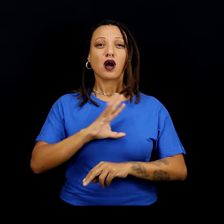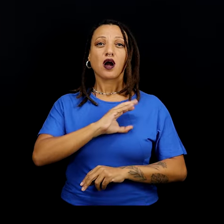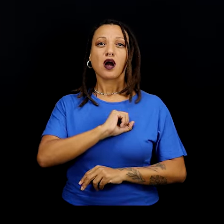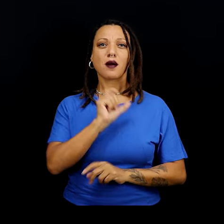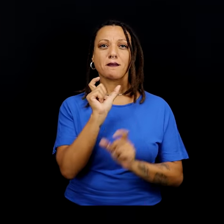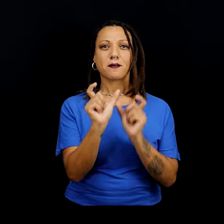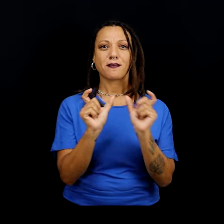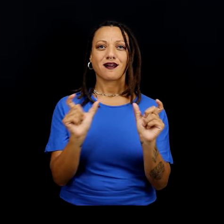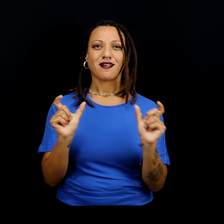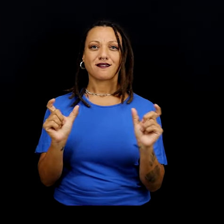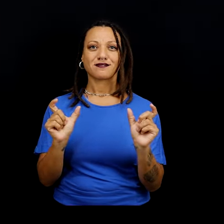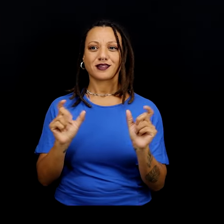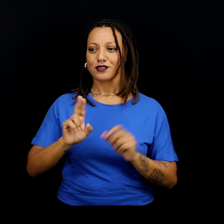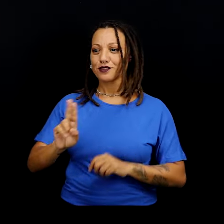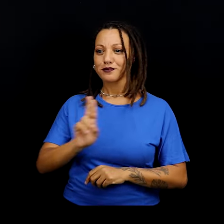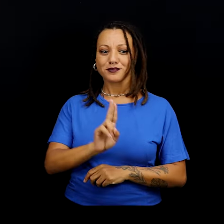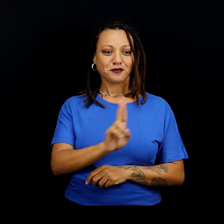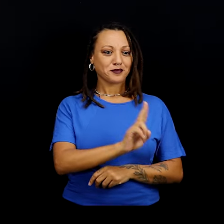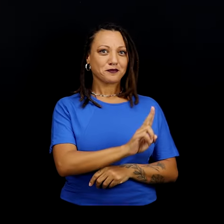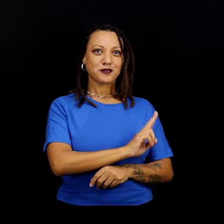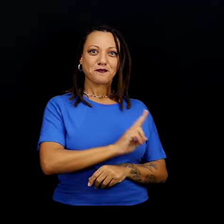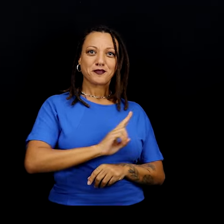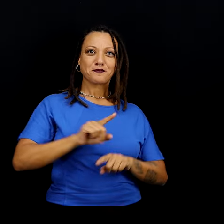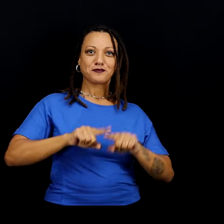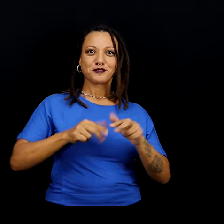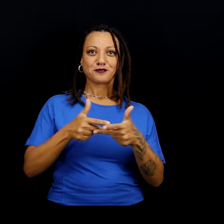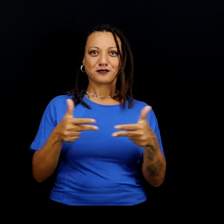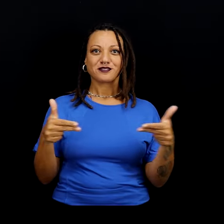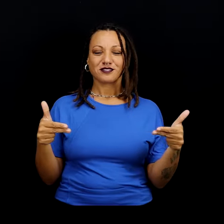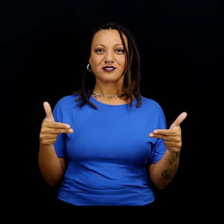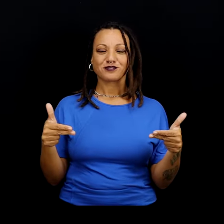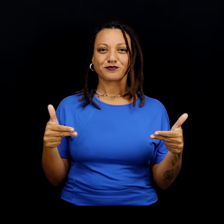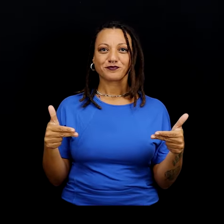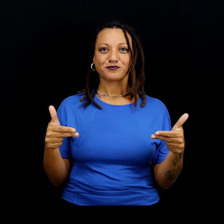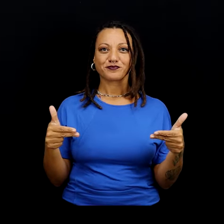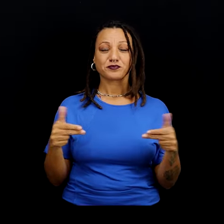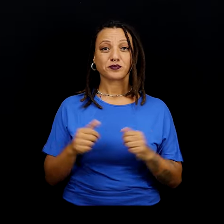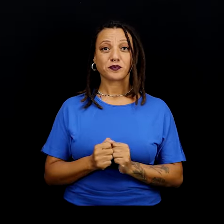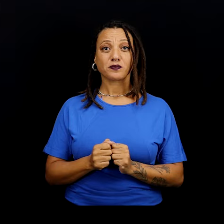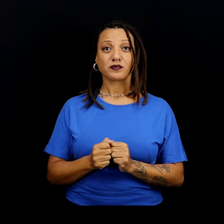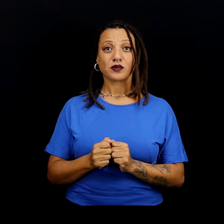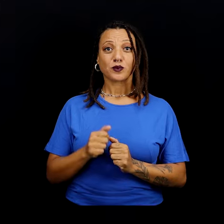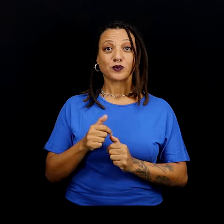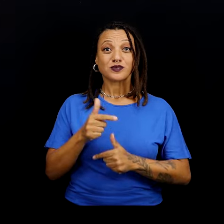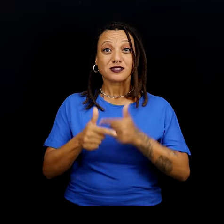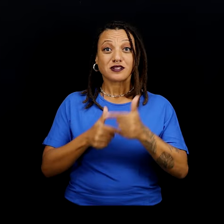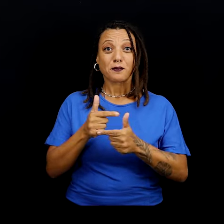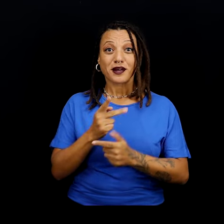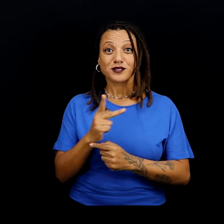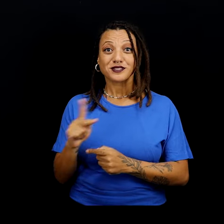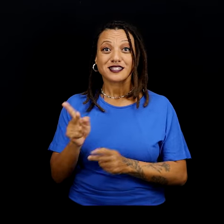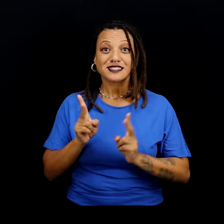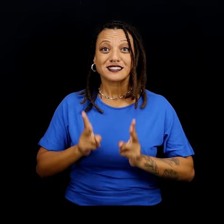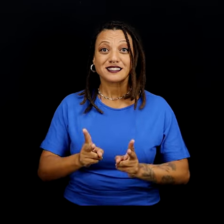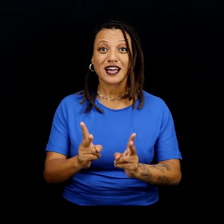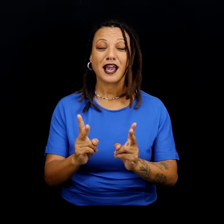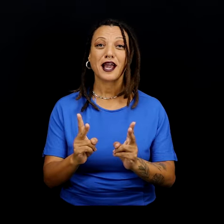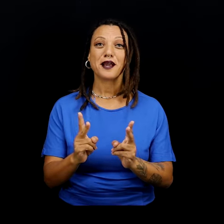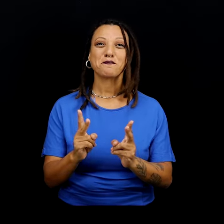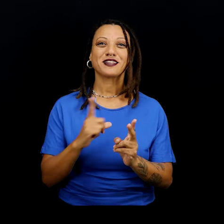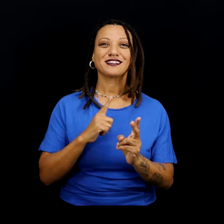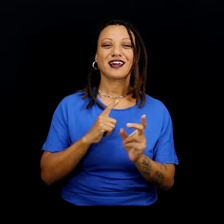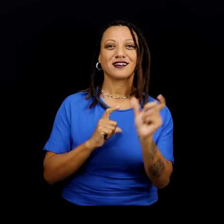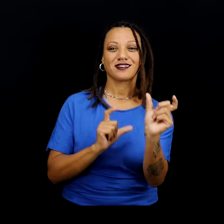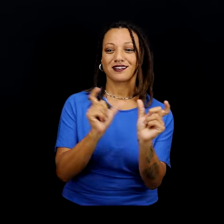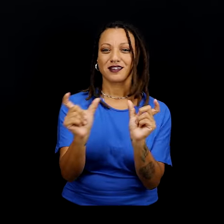palavra. Então, ele nomeia as coisas, os objetos, e os trabalhos dele são sempre... Às vezes tem